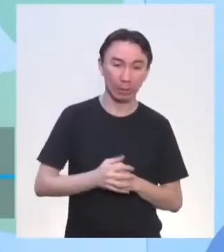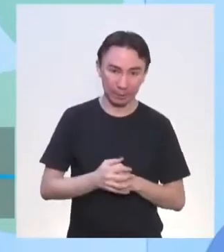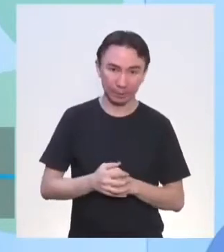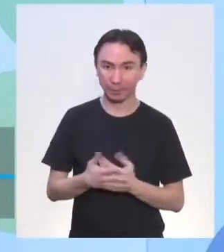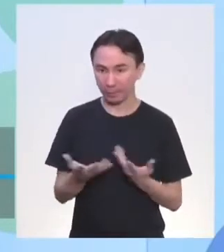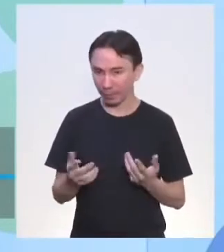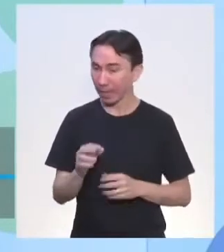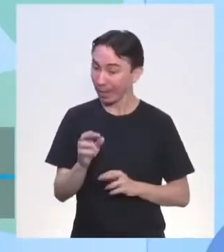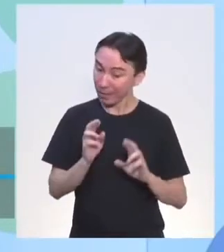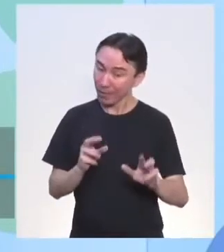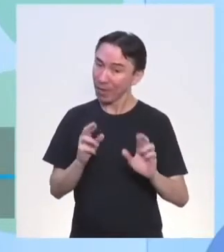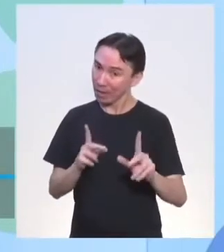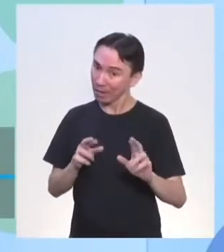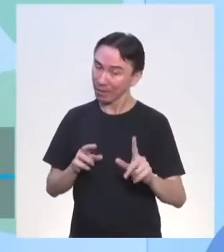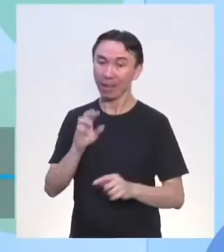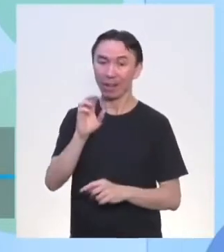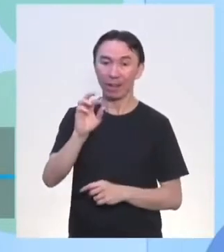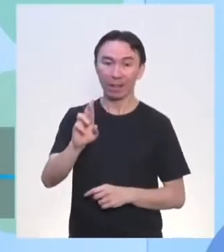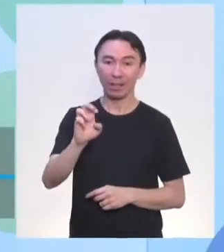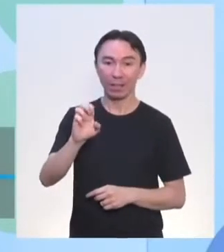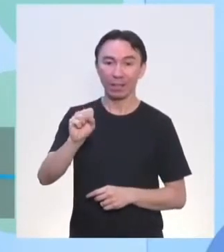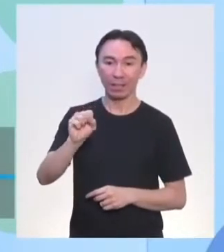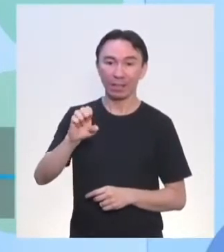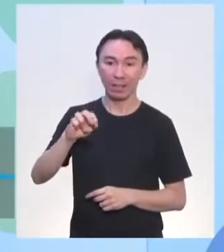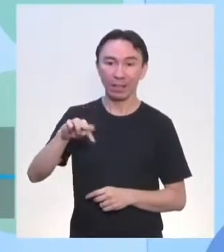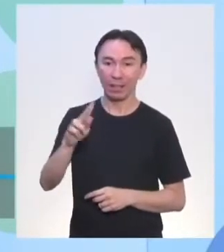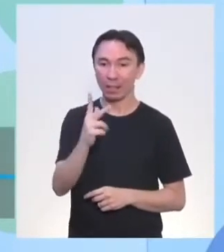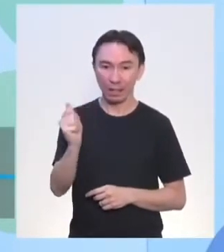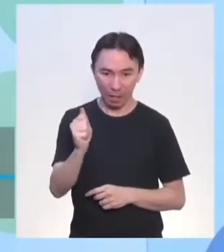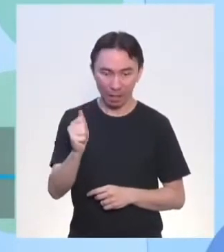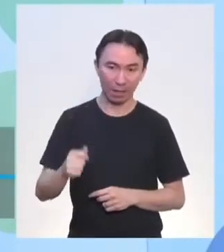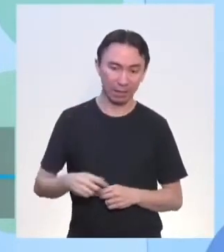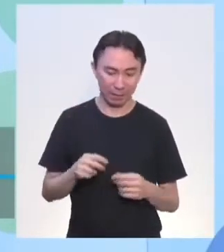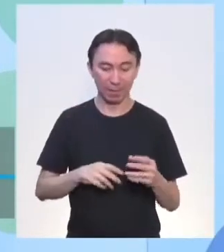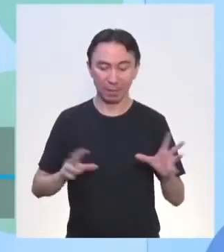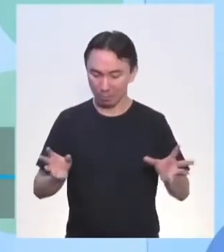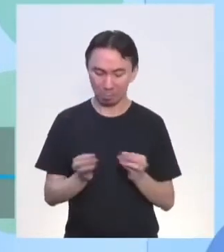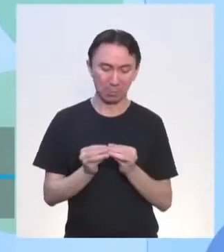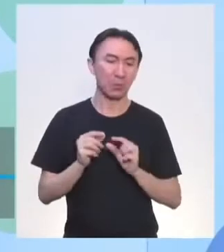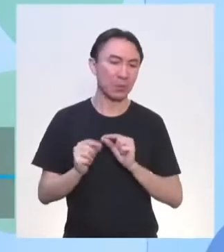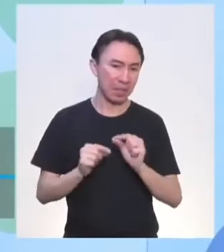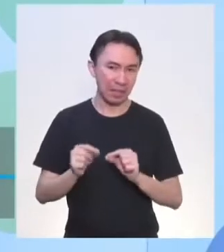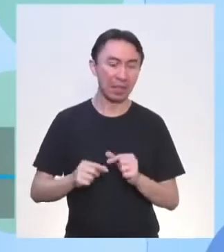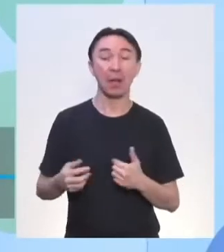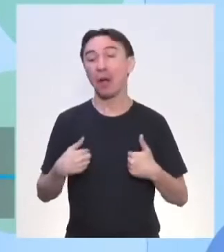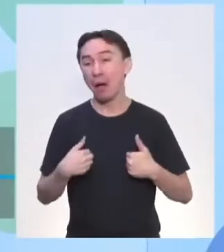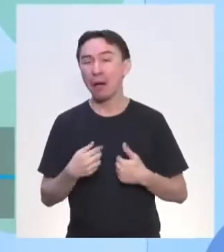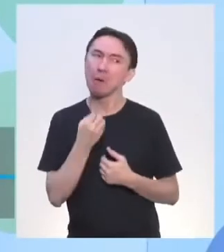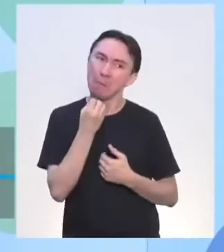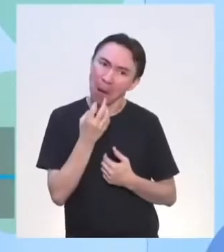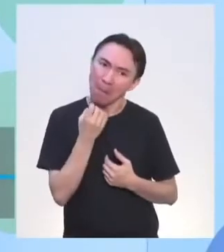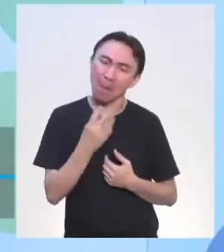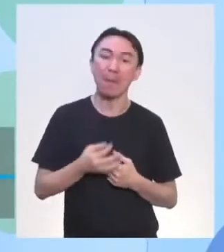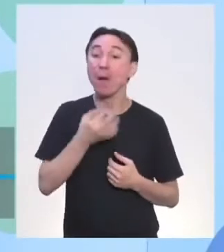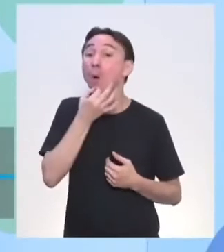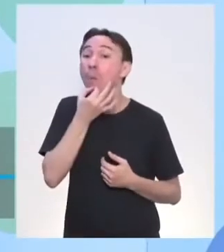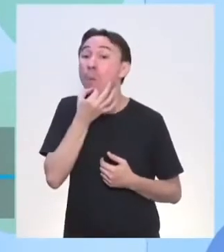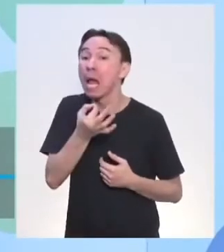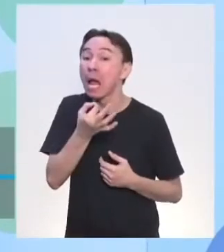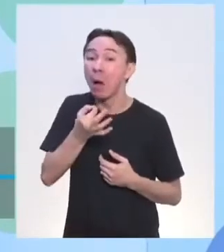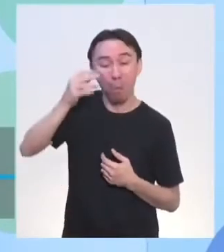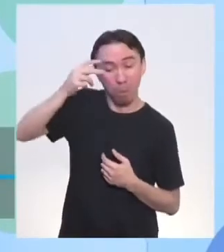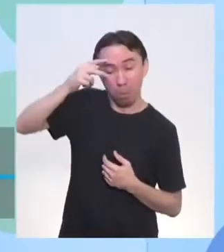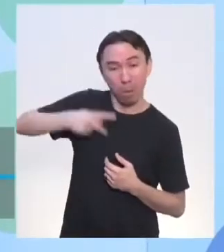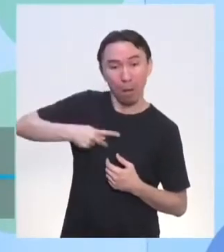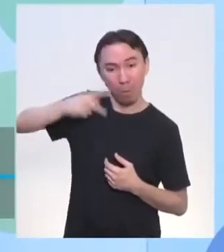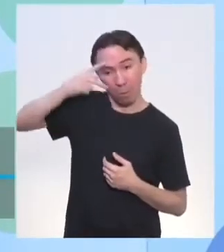se aquilo que você leu é bom, é ruim, alcançou o objetivo, é um livro bom para se ler ou não é um filme bom